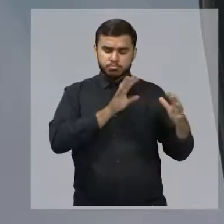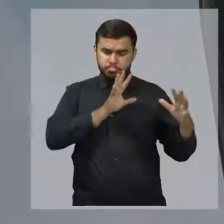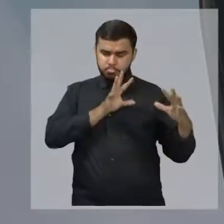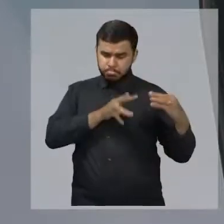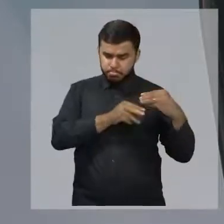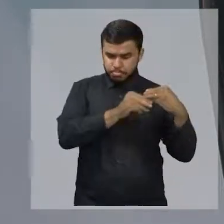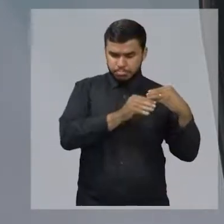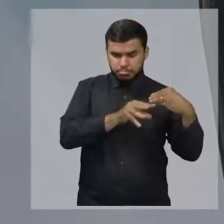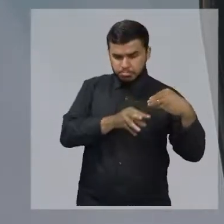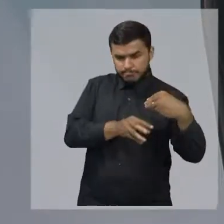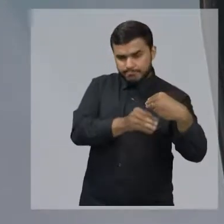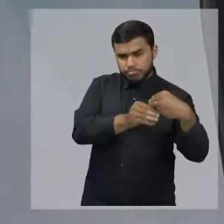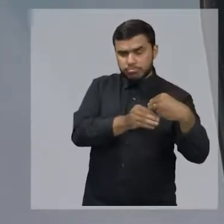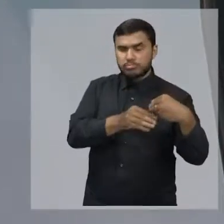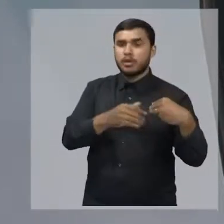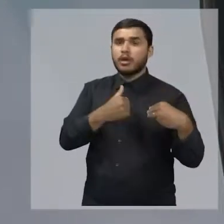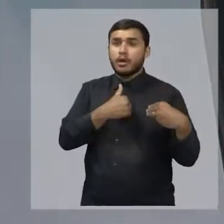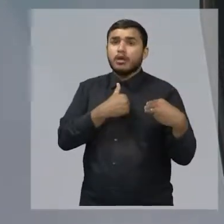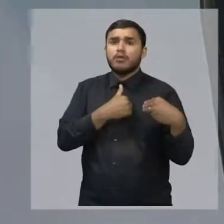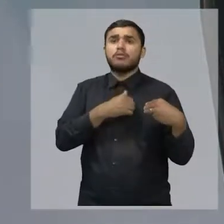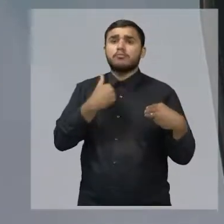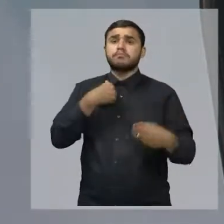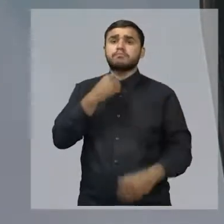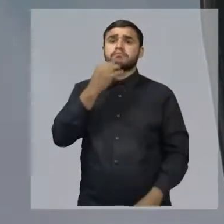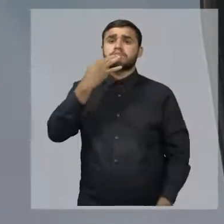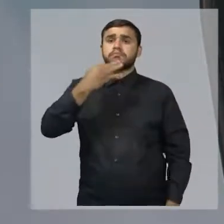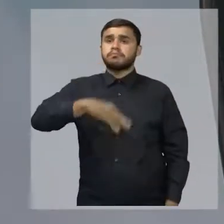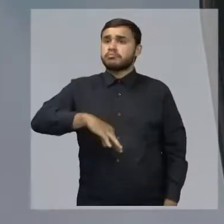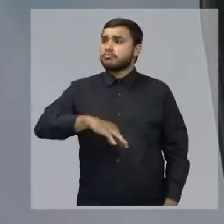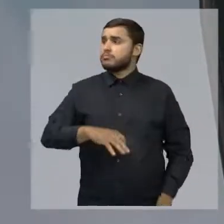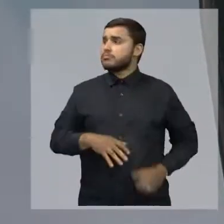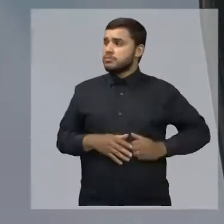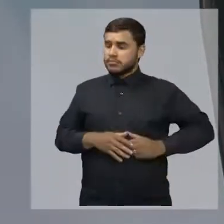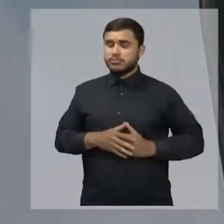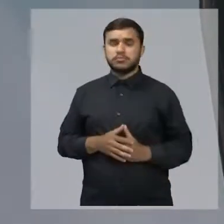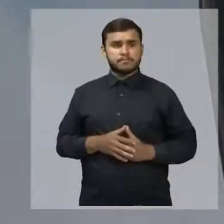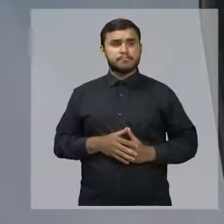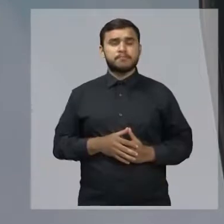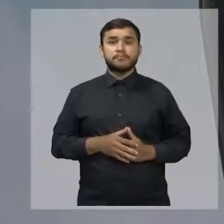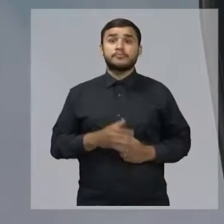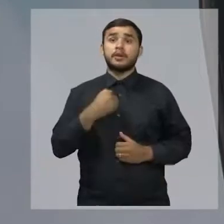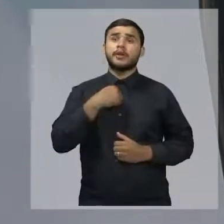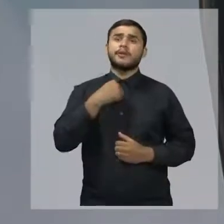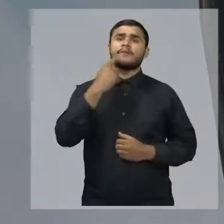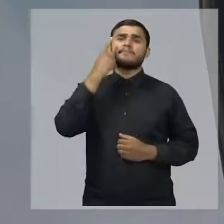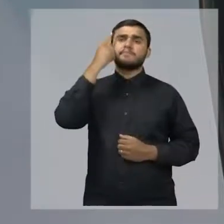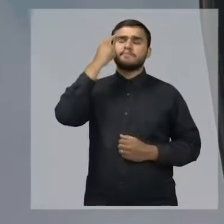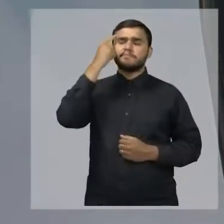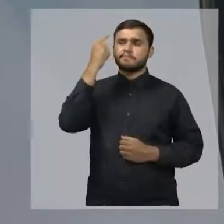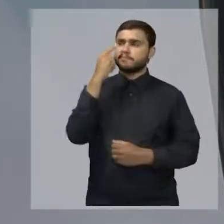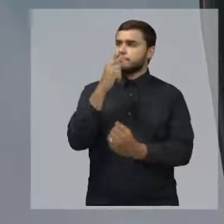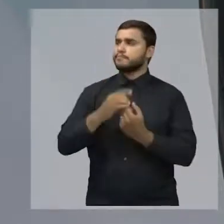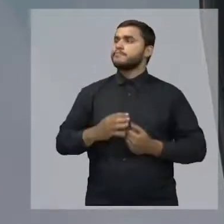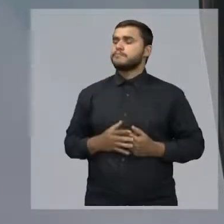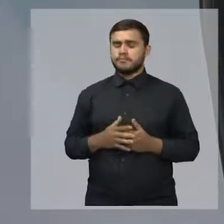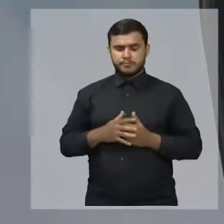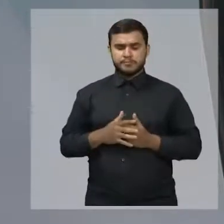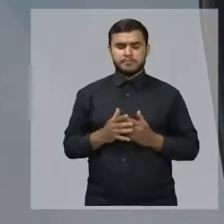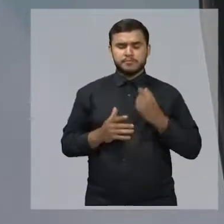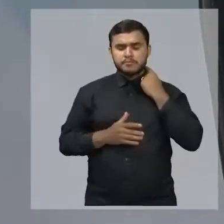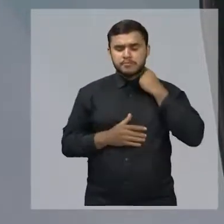algumas questões que acho que as duas falas se combinam. E eu queria voltar para a questão, por exemplo, da crise